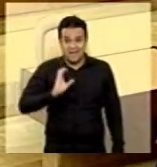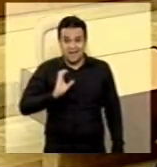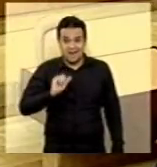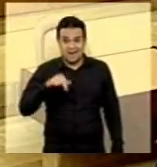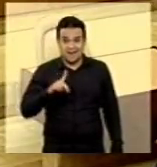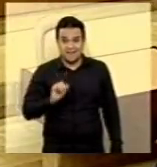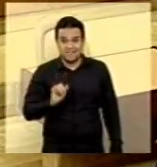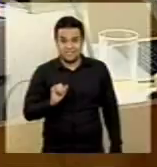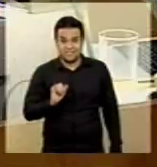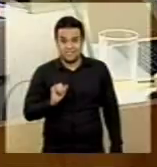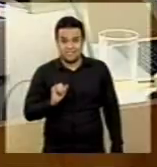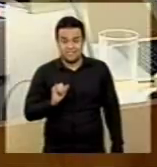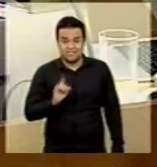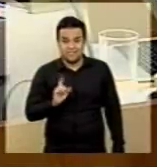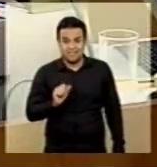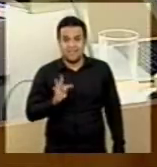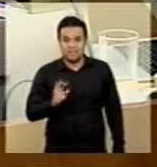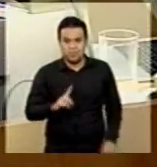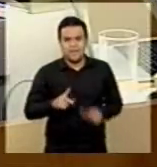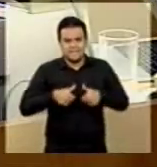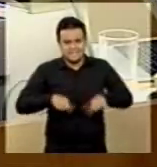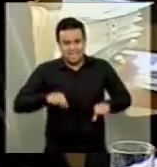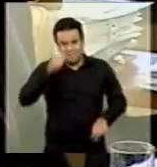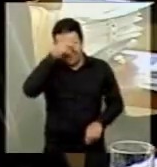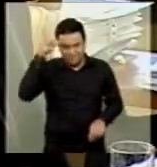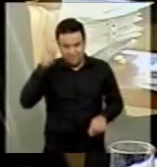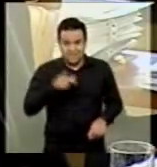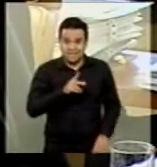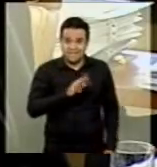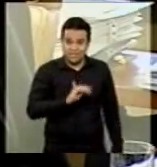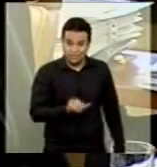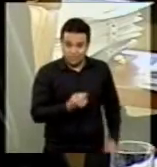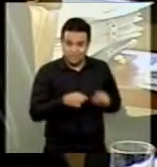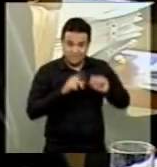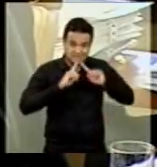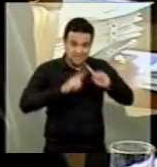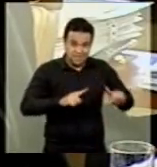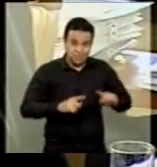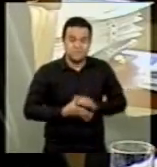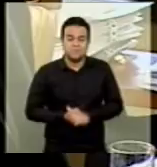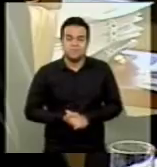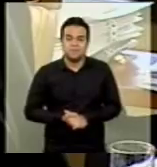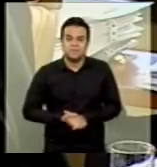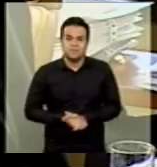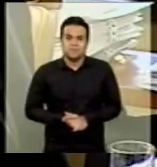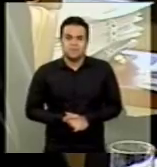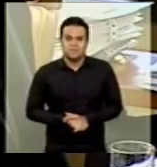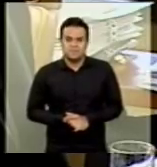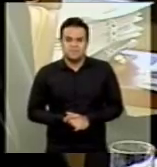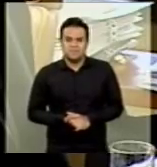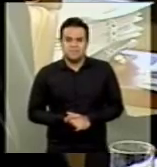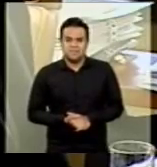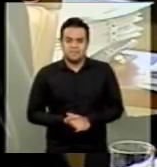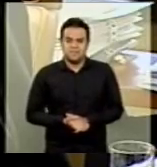denúncia foi recebida quando era prefeito, pelo Tribunal Regional. pelo Tribunal Regional. Mas então vamos figurar